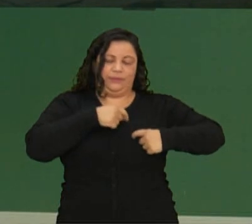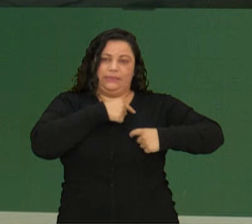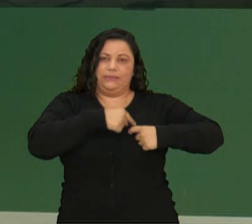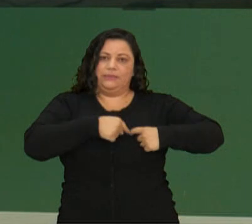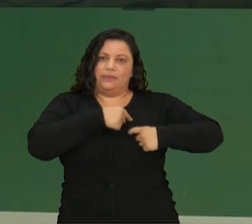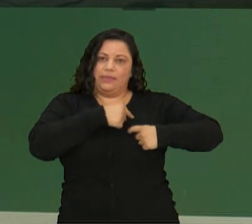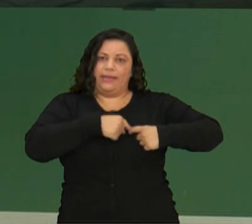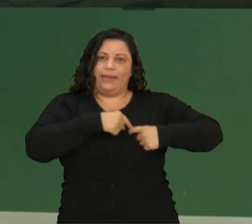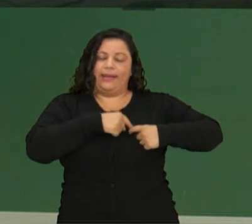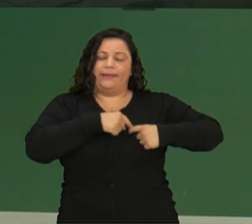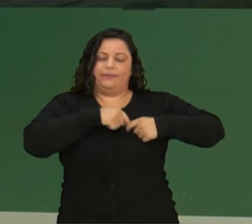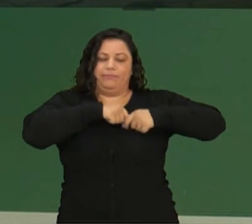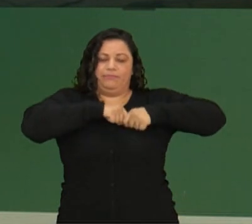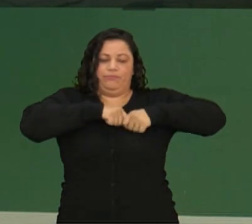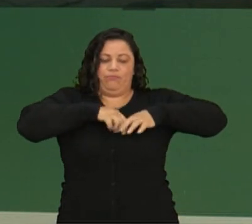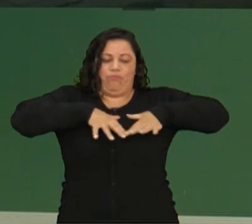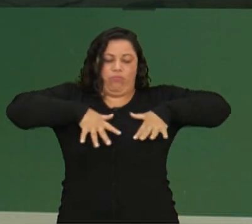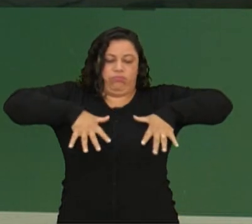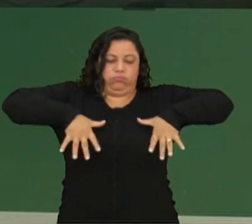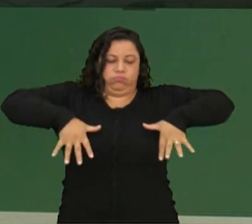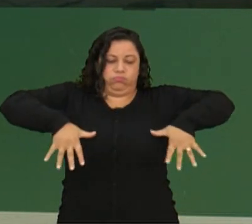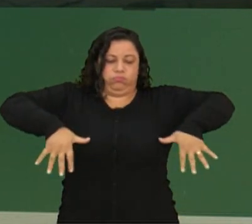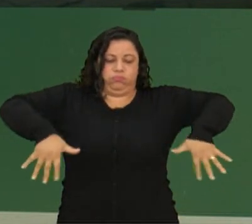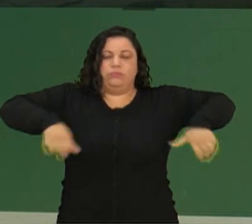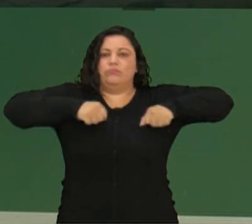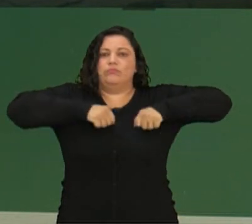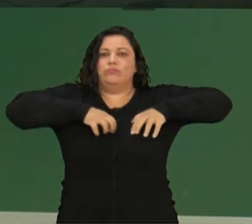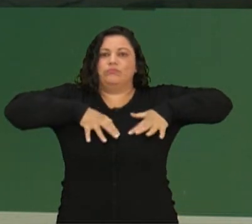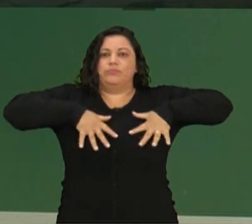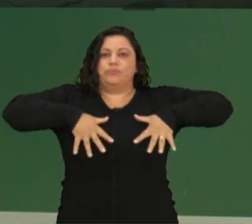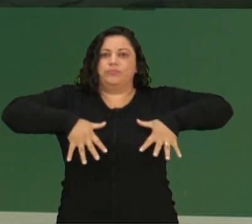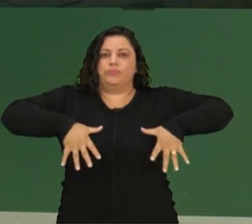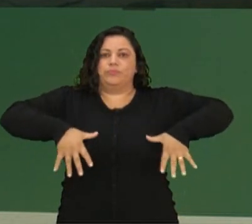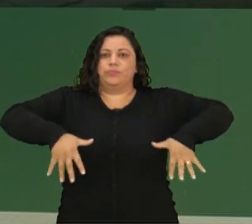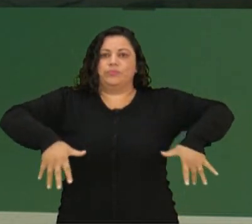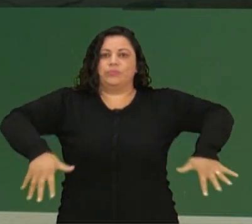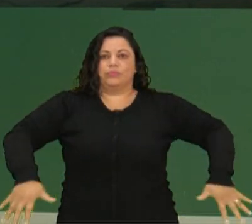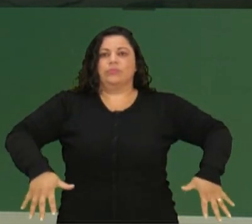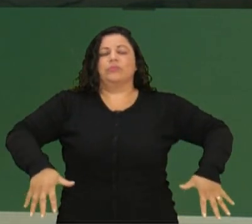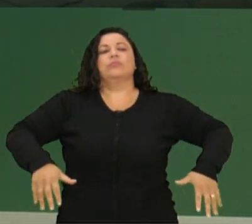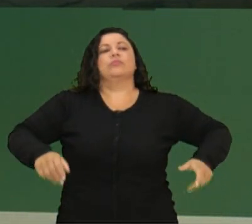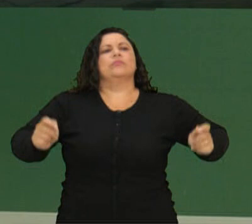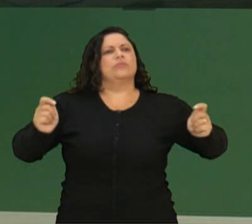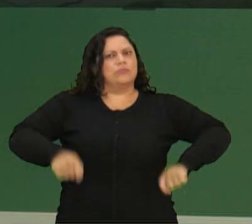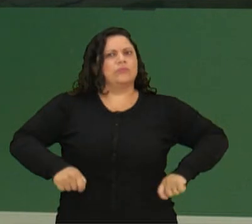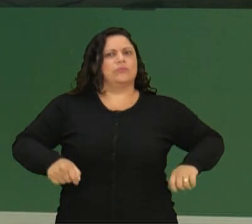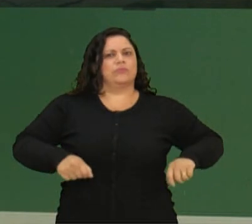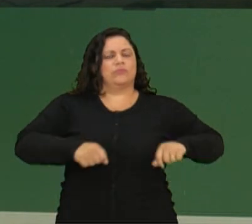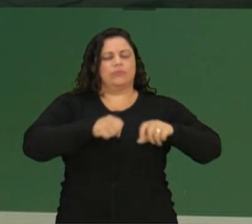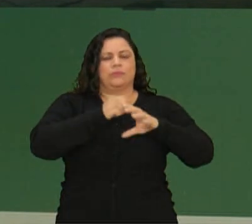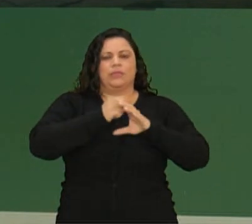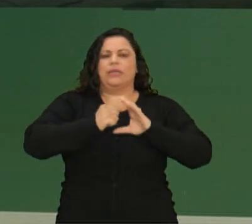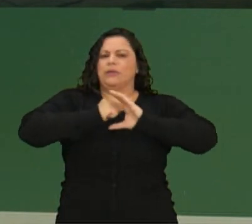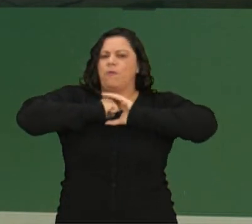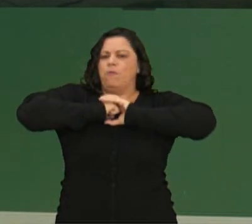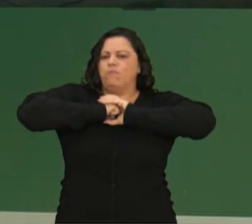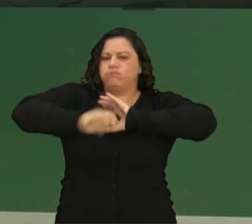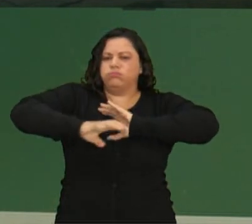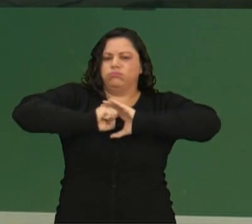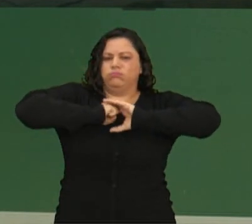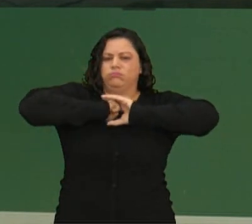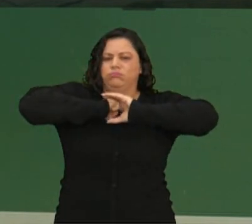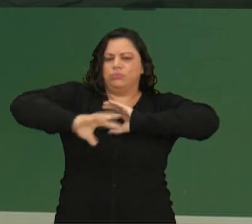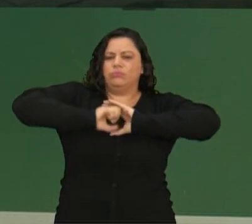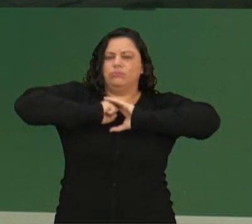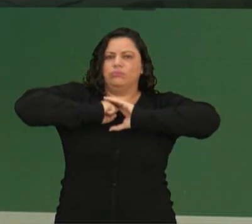grossas do que comparando aos átrios, guarda essa informação aí. E eles vão impulsionar o sangue para as